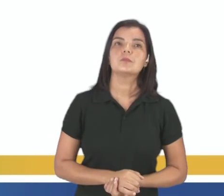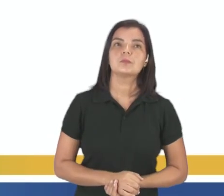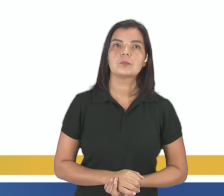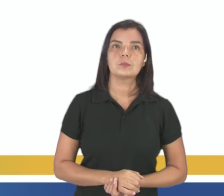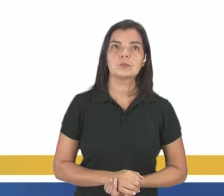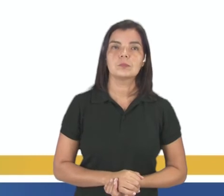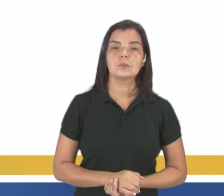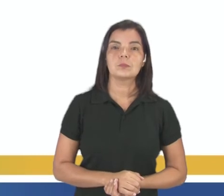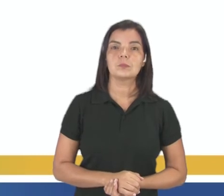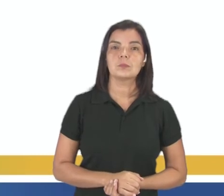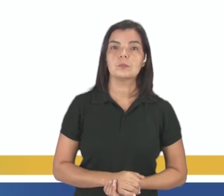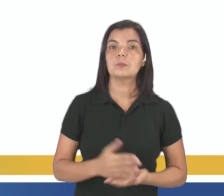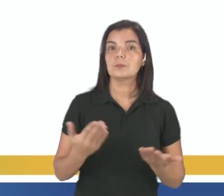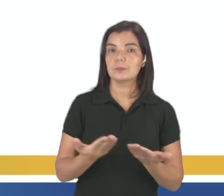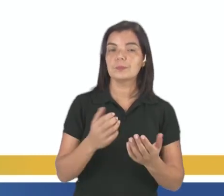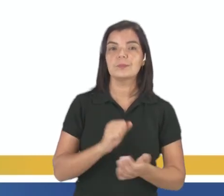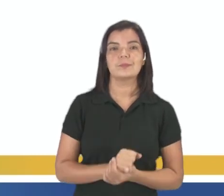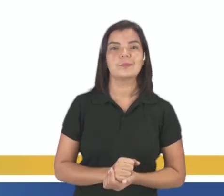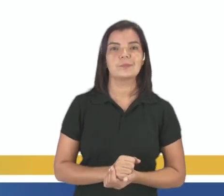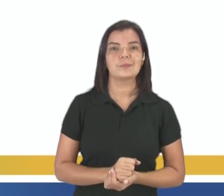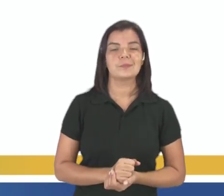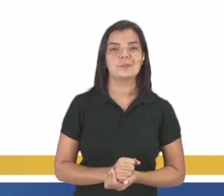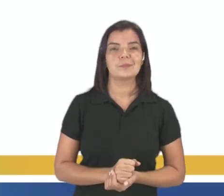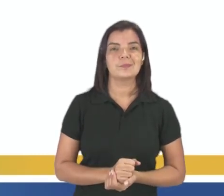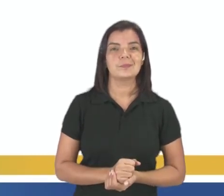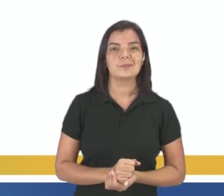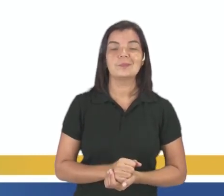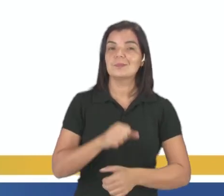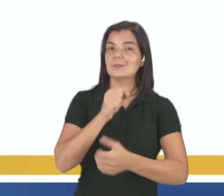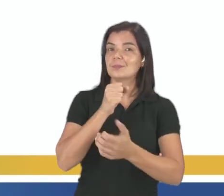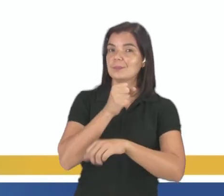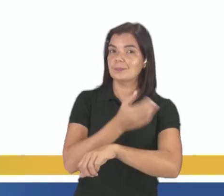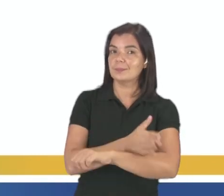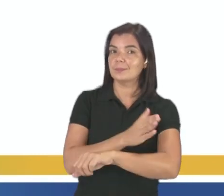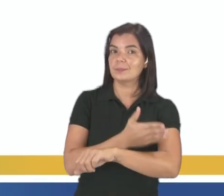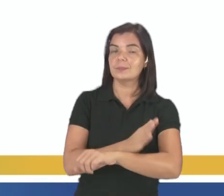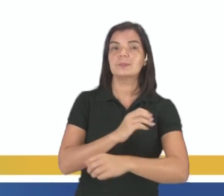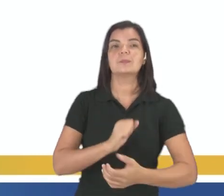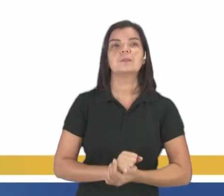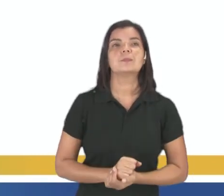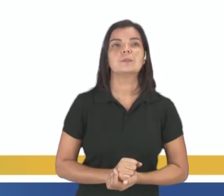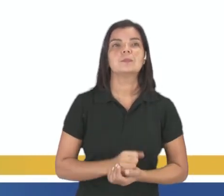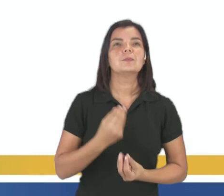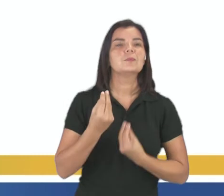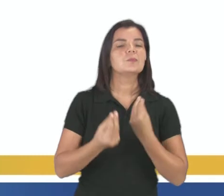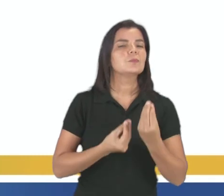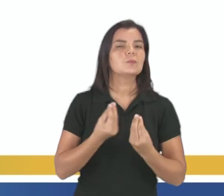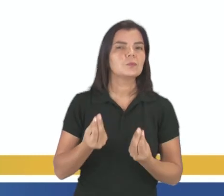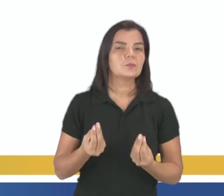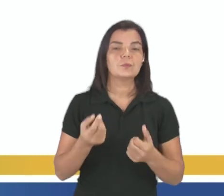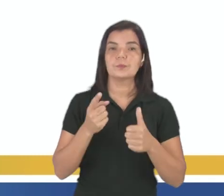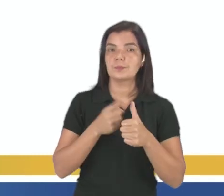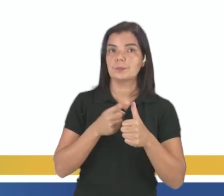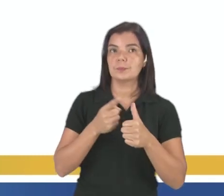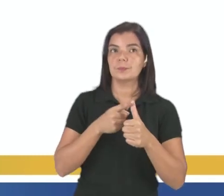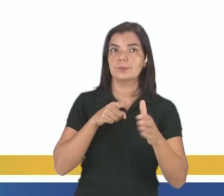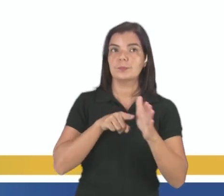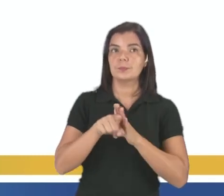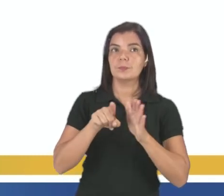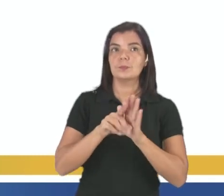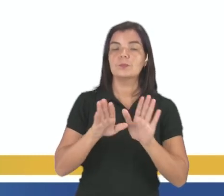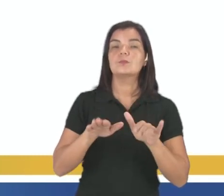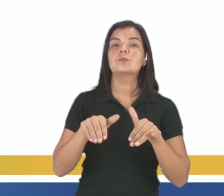slide. Agora, a practicar. ¿Cómo vamos a practicar? Primero, la primera